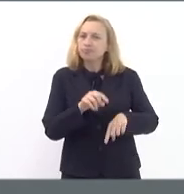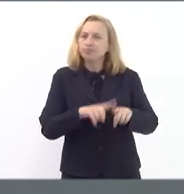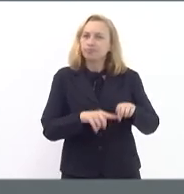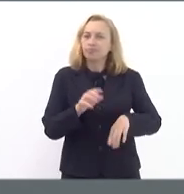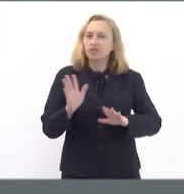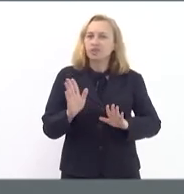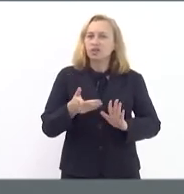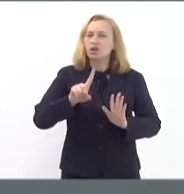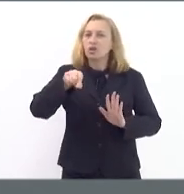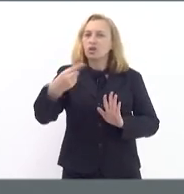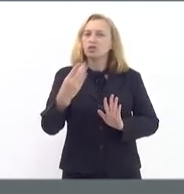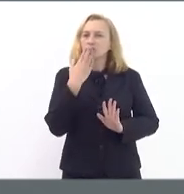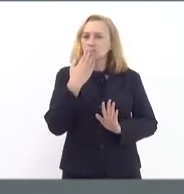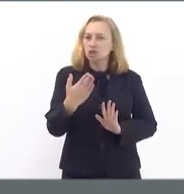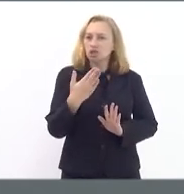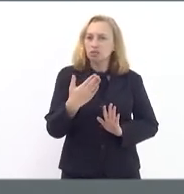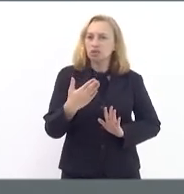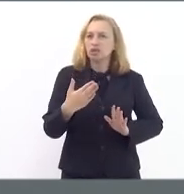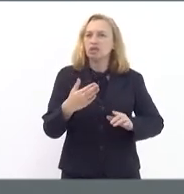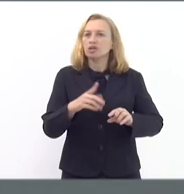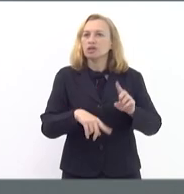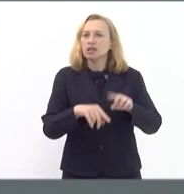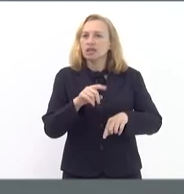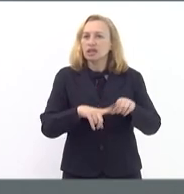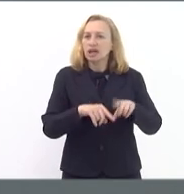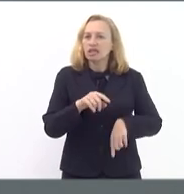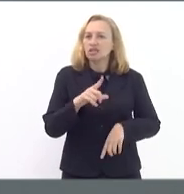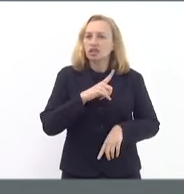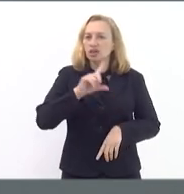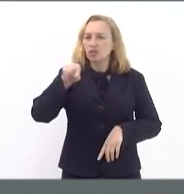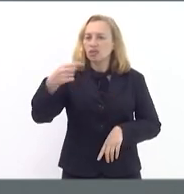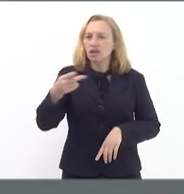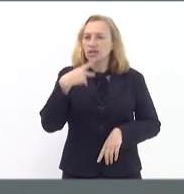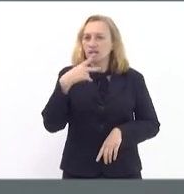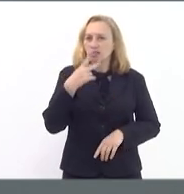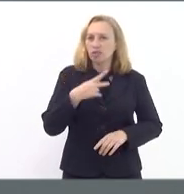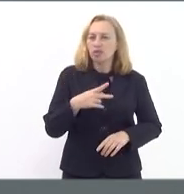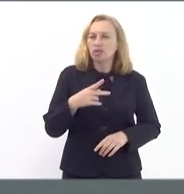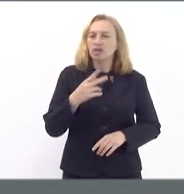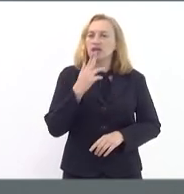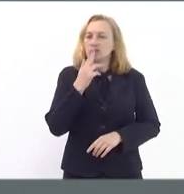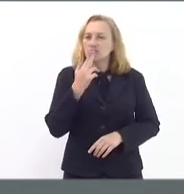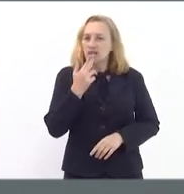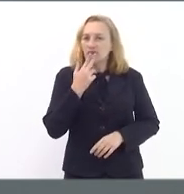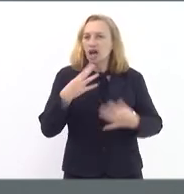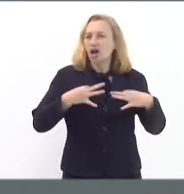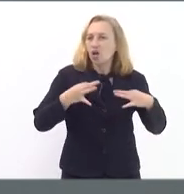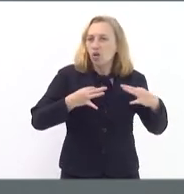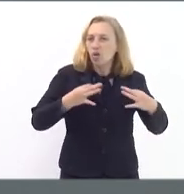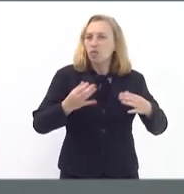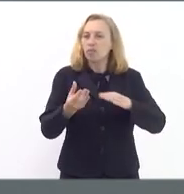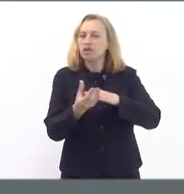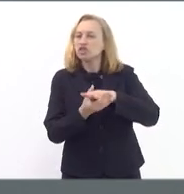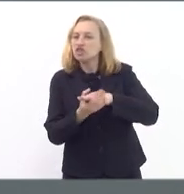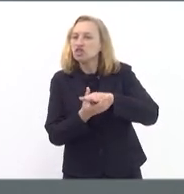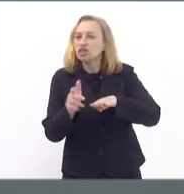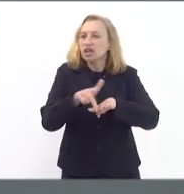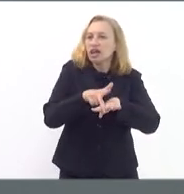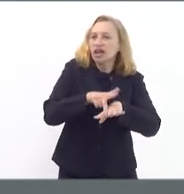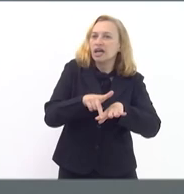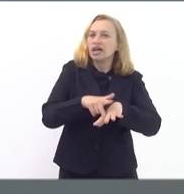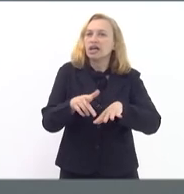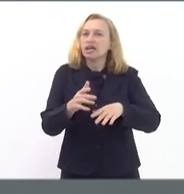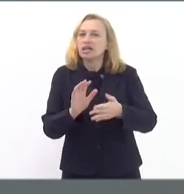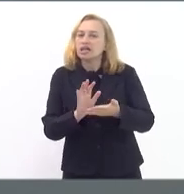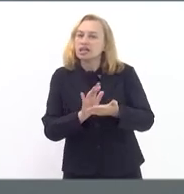aqui é só outro tipo de material na Estações outro serviço que eu vou falar mais à frente fumaça de cigarro roupa chinelo capa de telefone